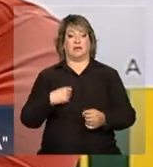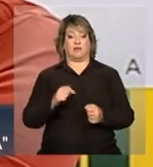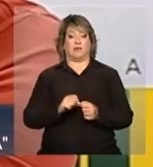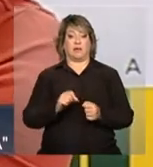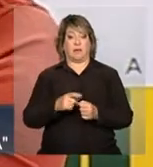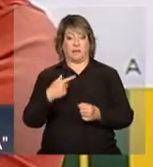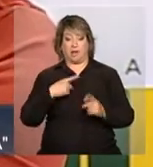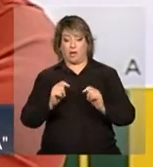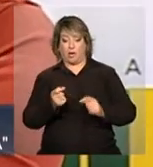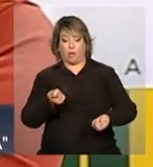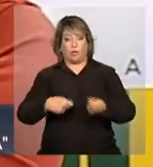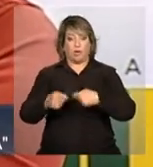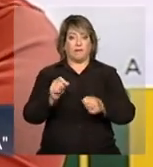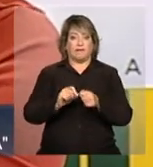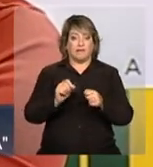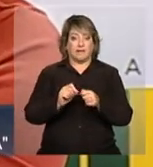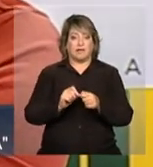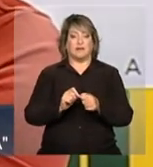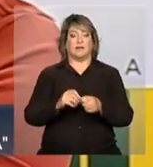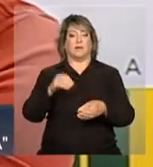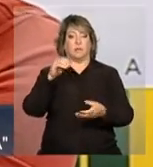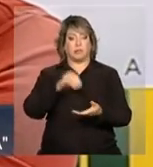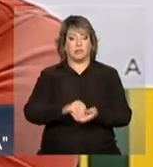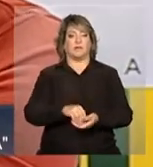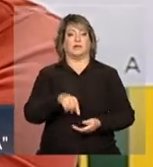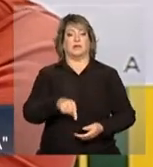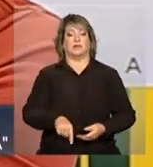minha economia, boto